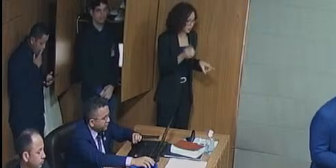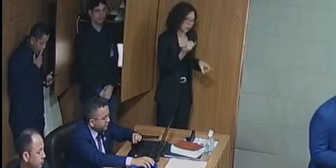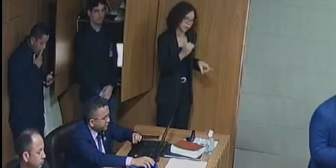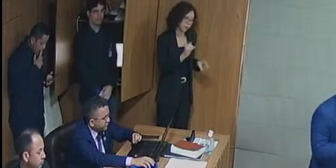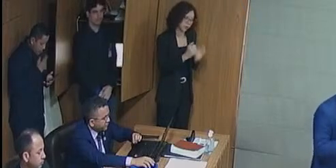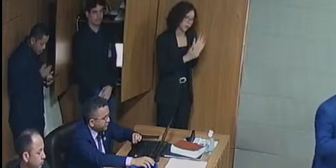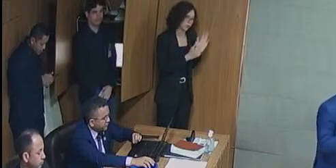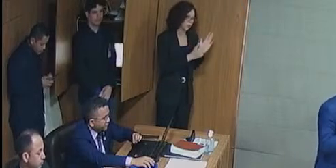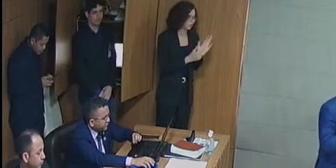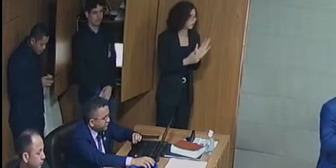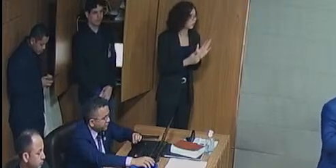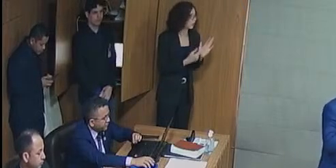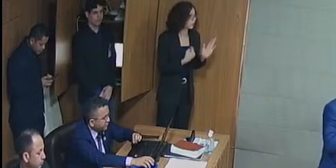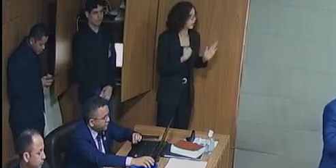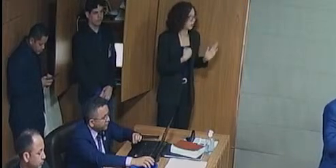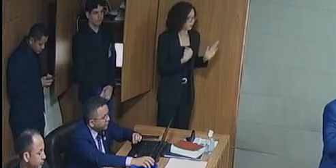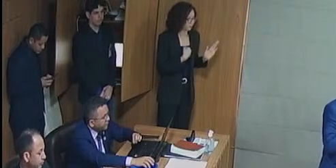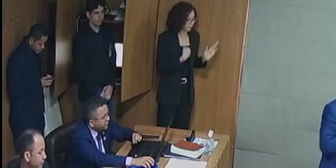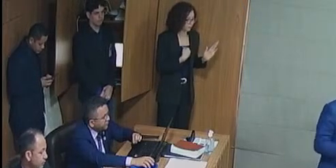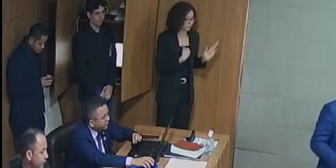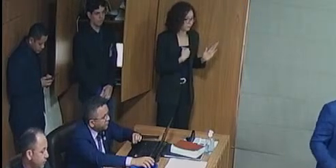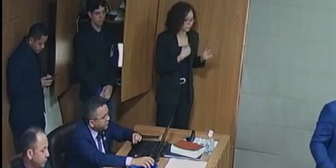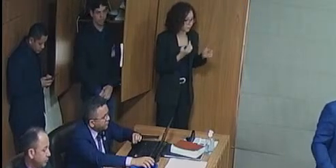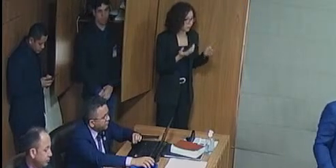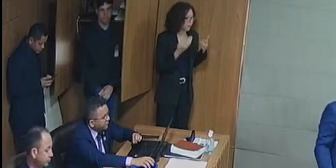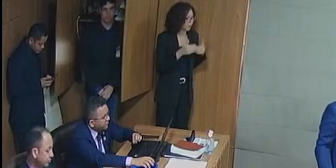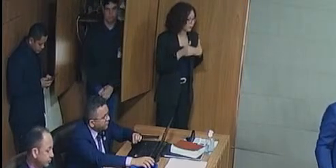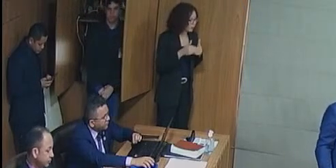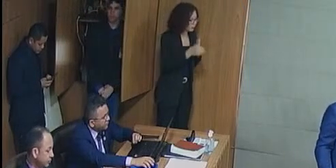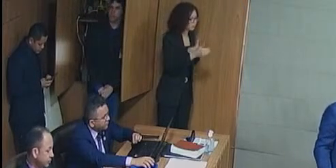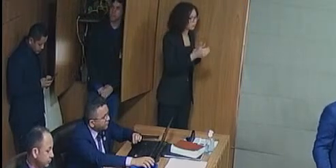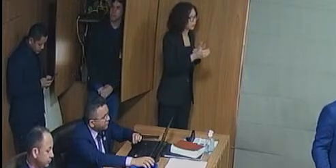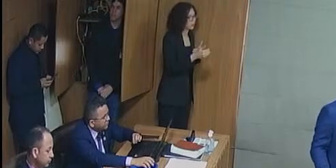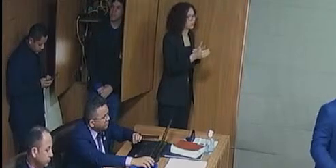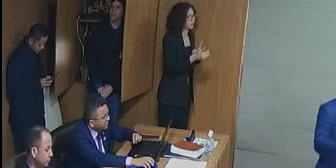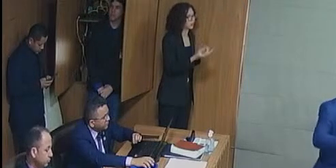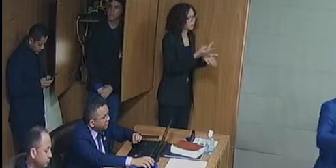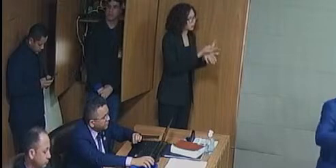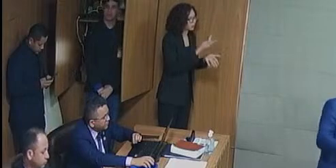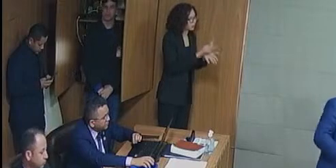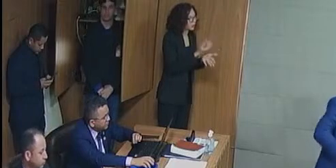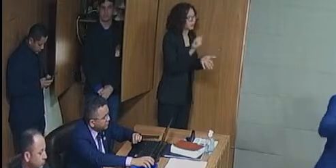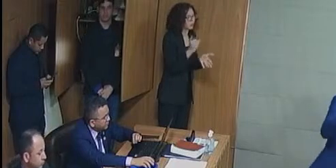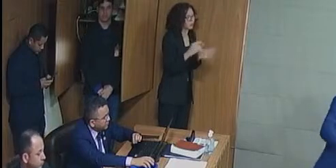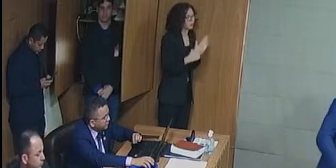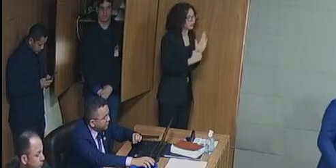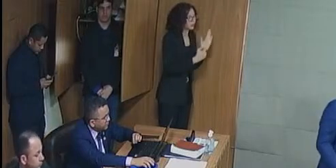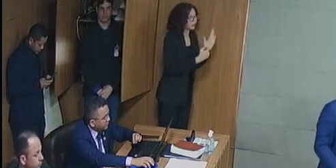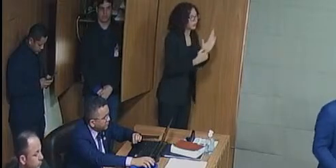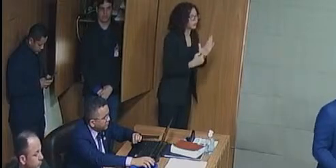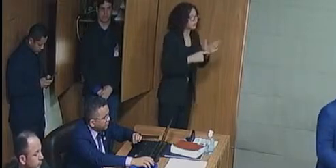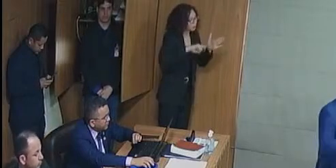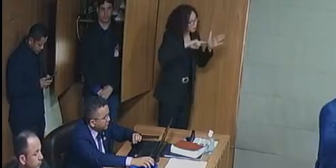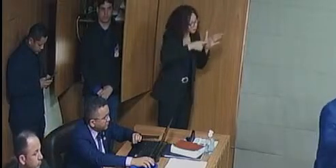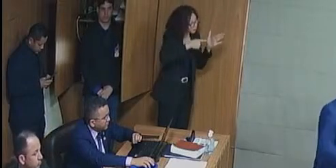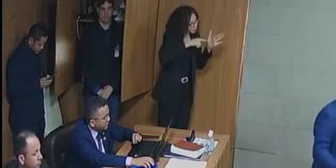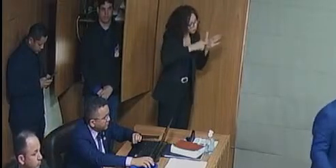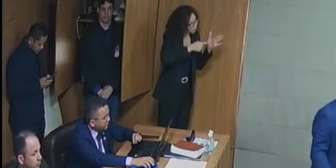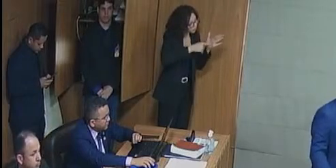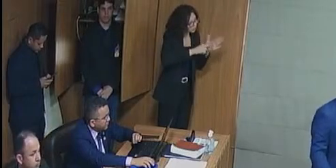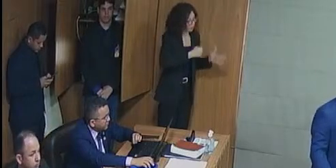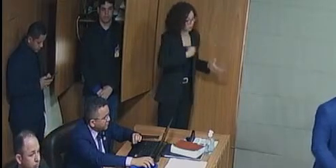fizer eu estou querendo continuar no erro se eu não mostrar a cidade não denunciar o que eu